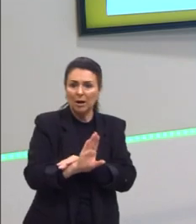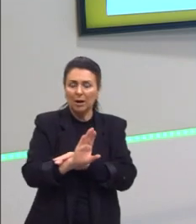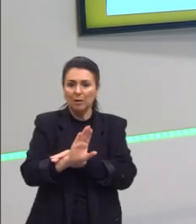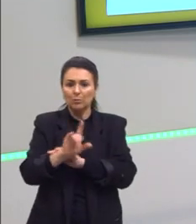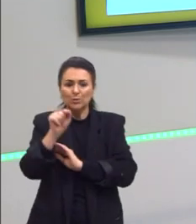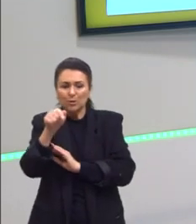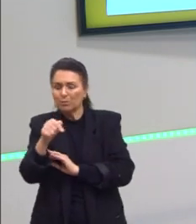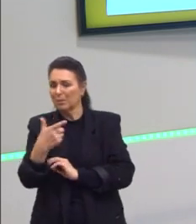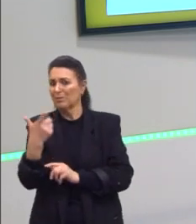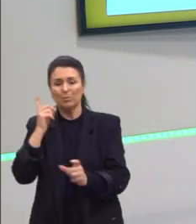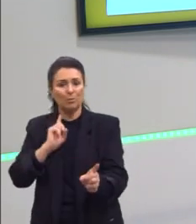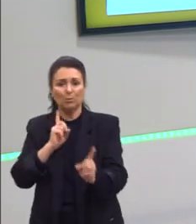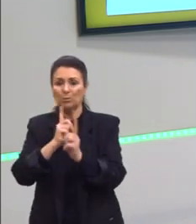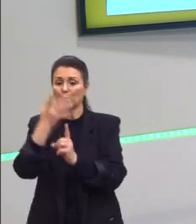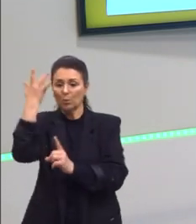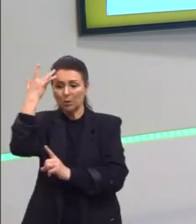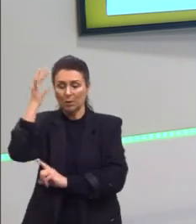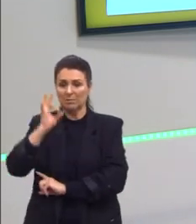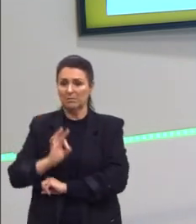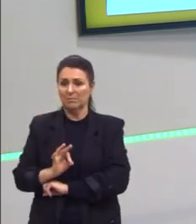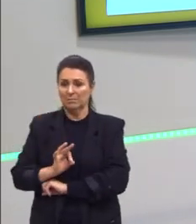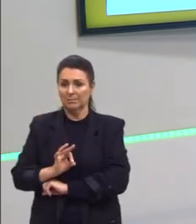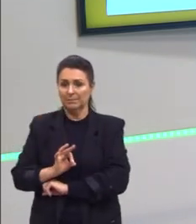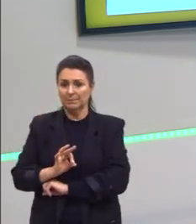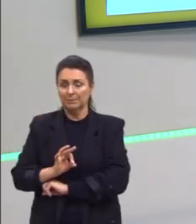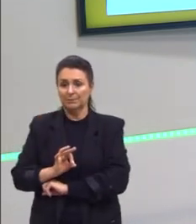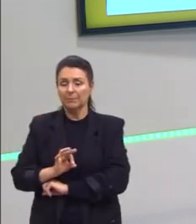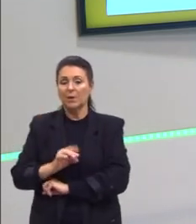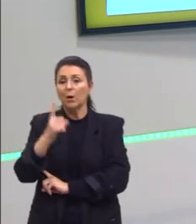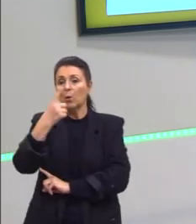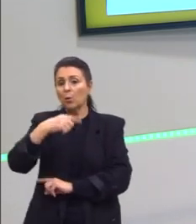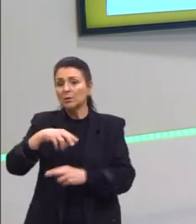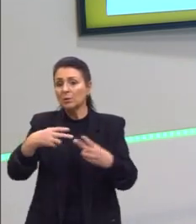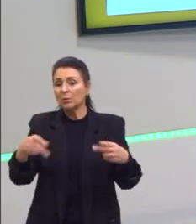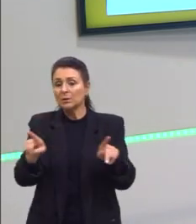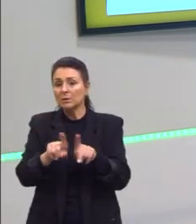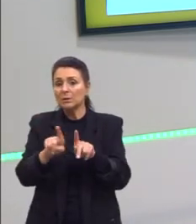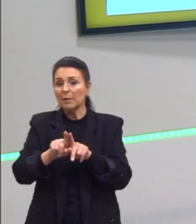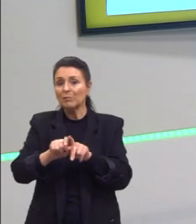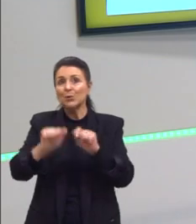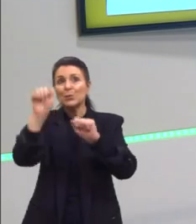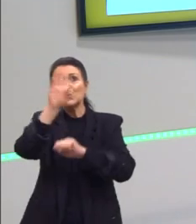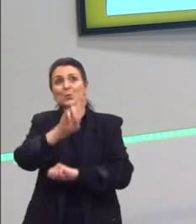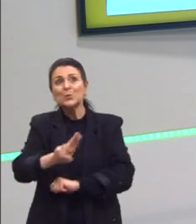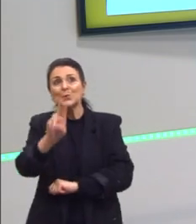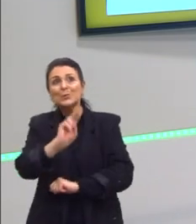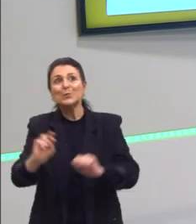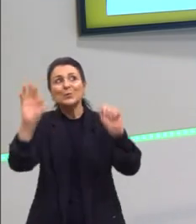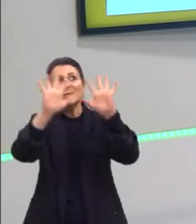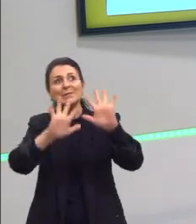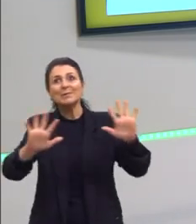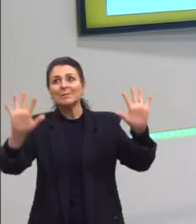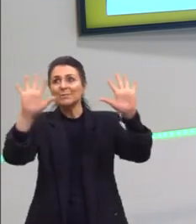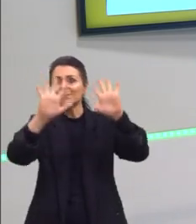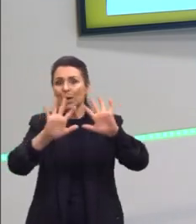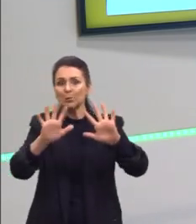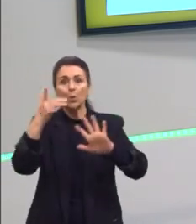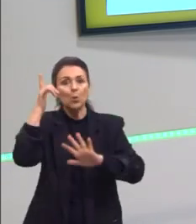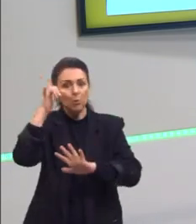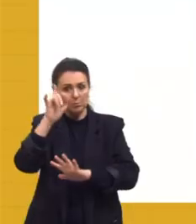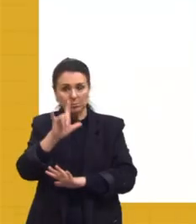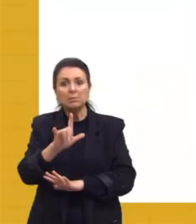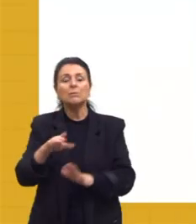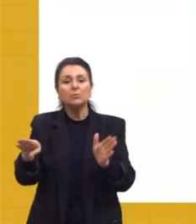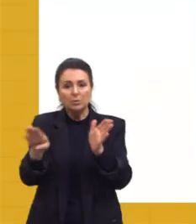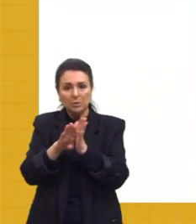poder se proteger tá Outra também foi a corrida espacial né mostrar não nós conseguimos chegar